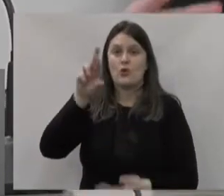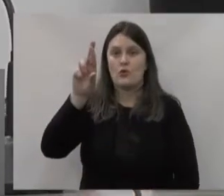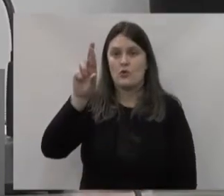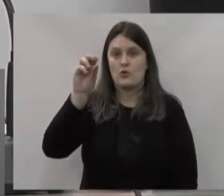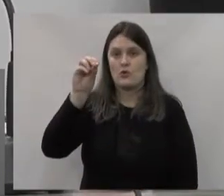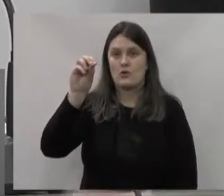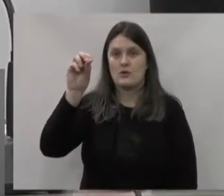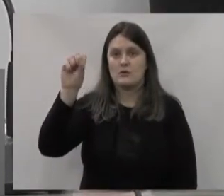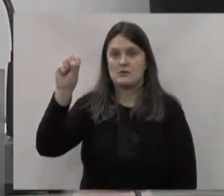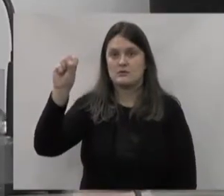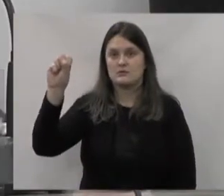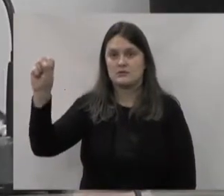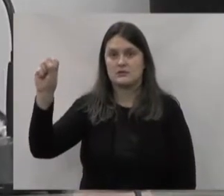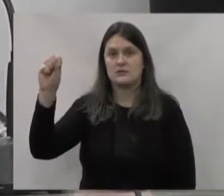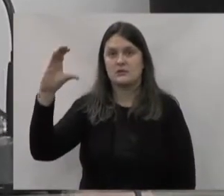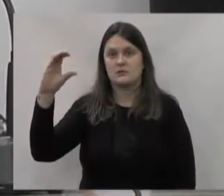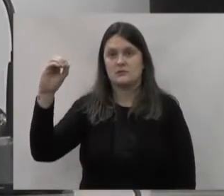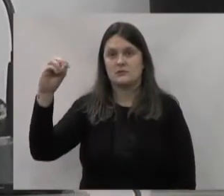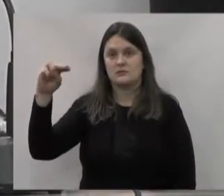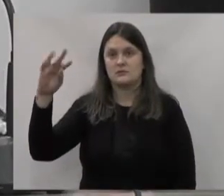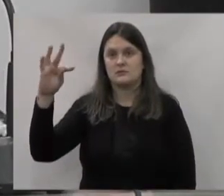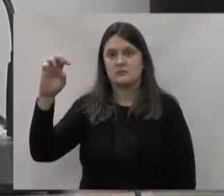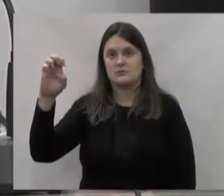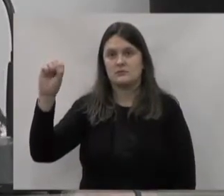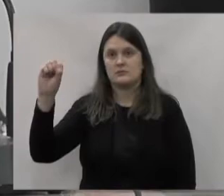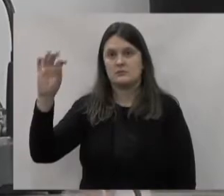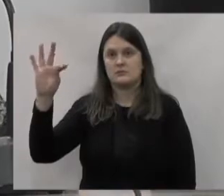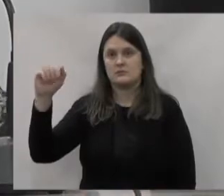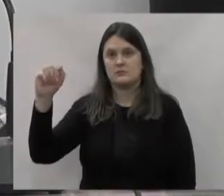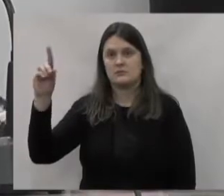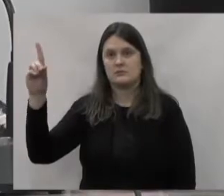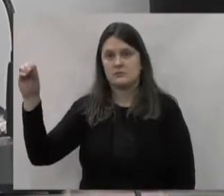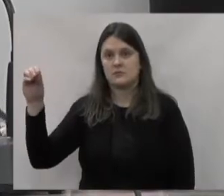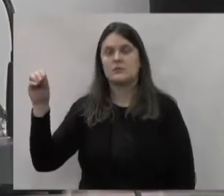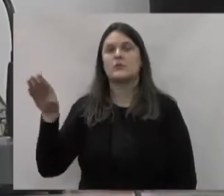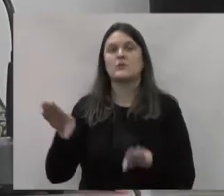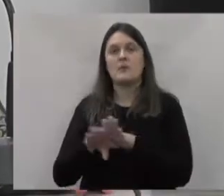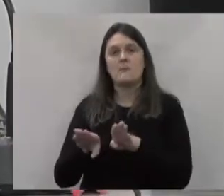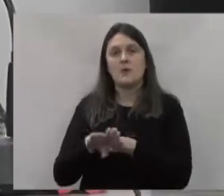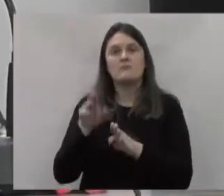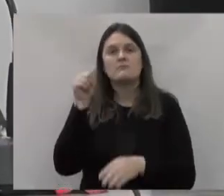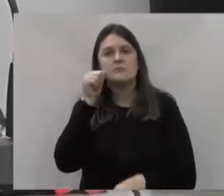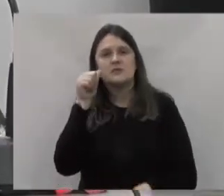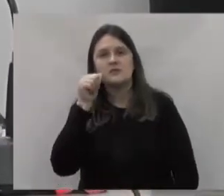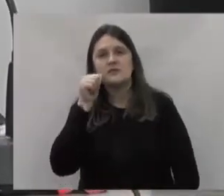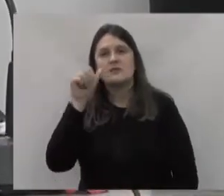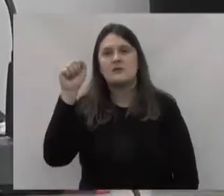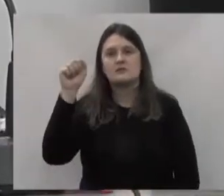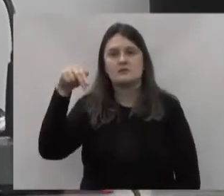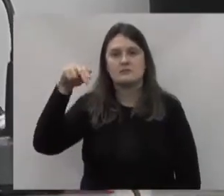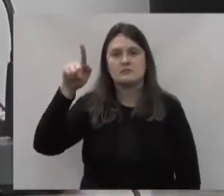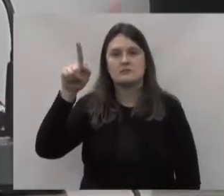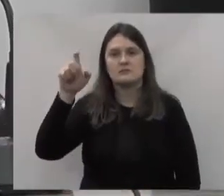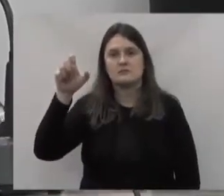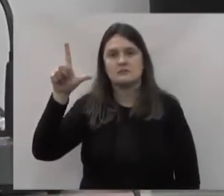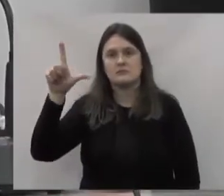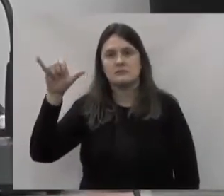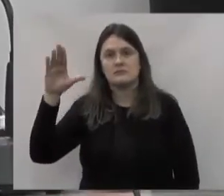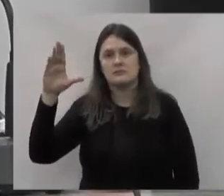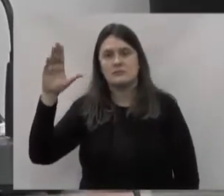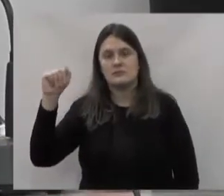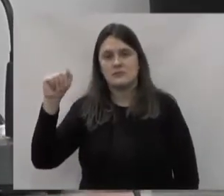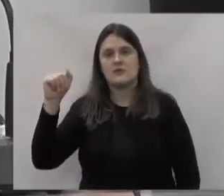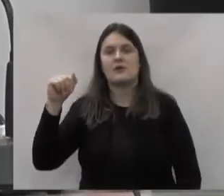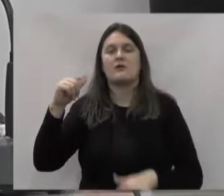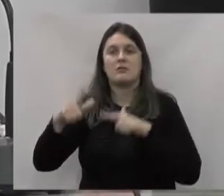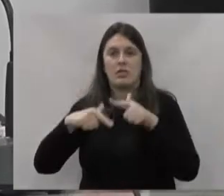e Mais Que Amélias, e a Angélica também, membro do Sejusc, que a gente tem uma ótima parceria com